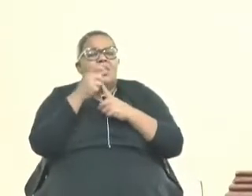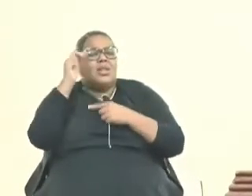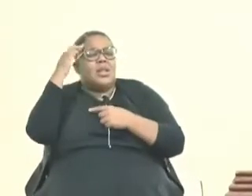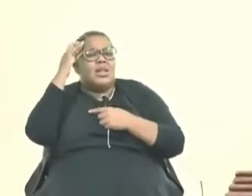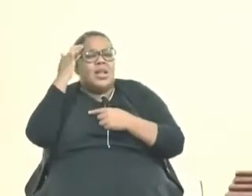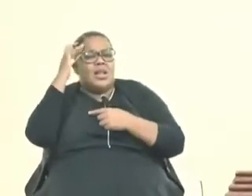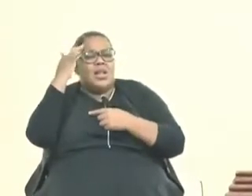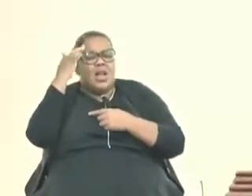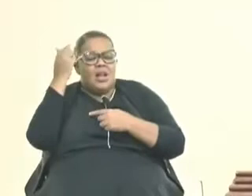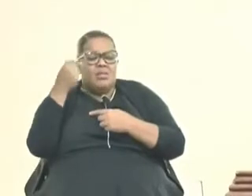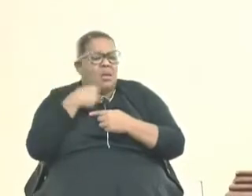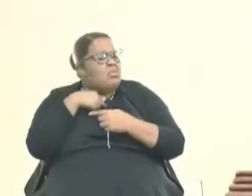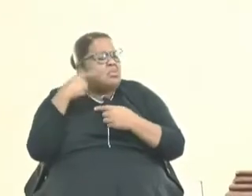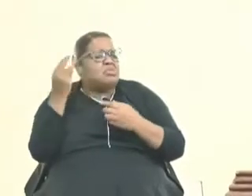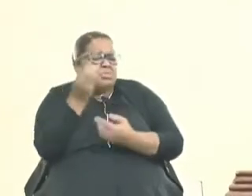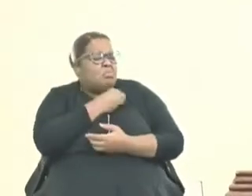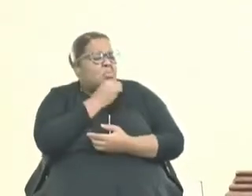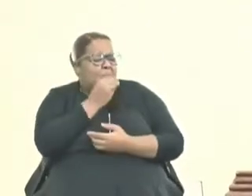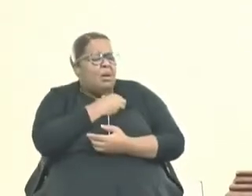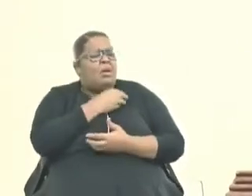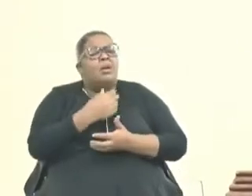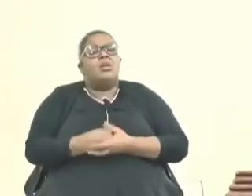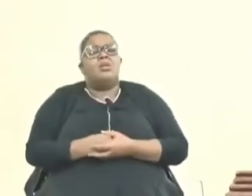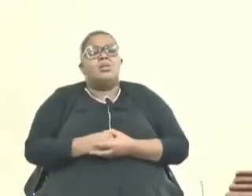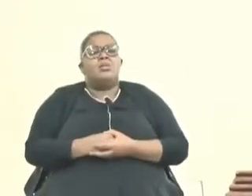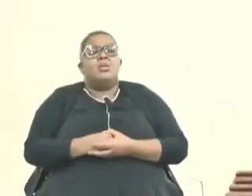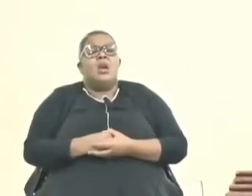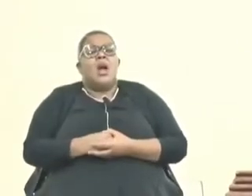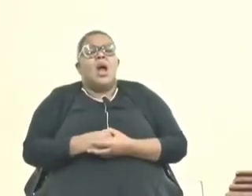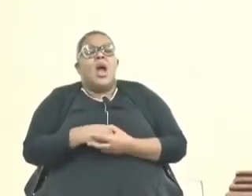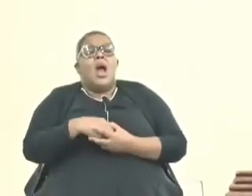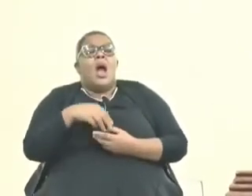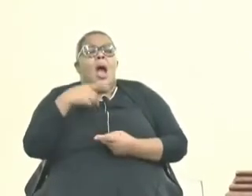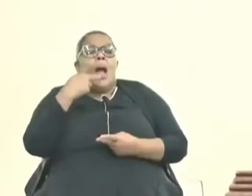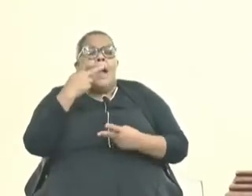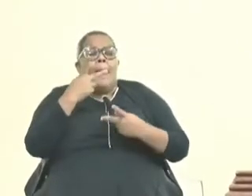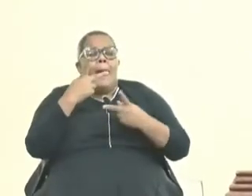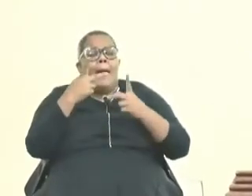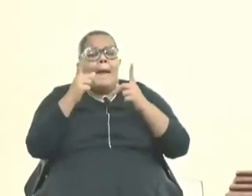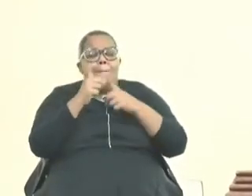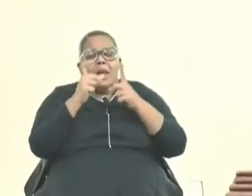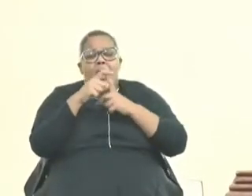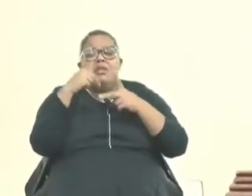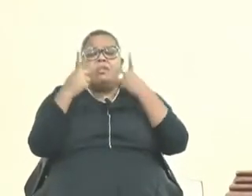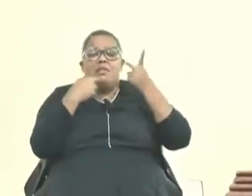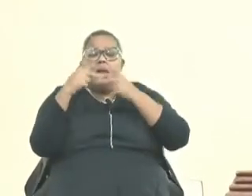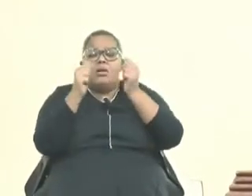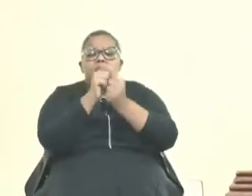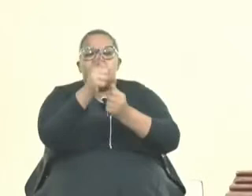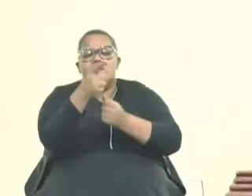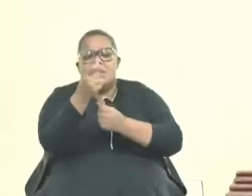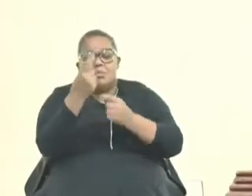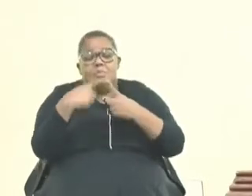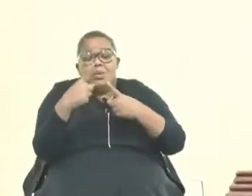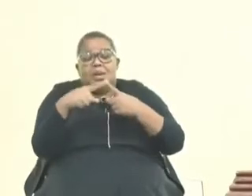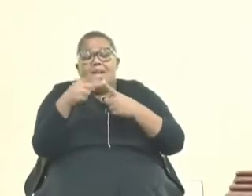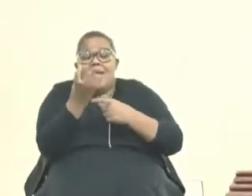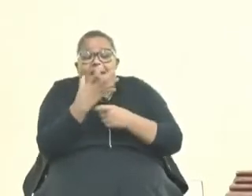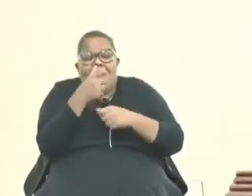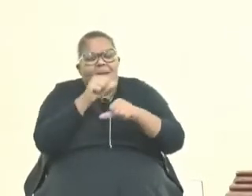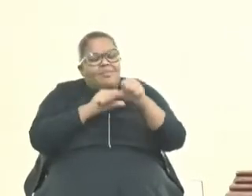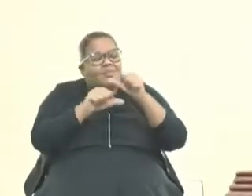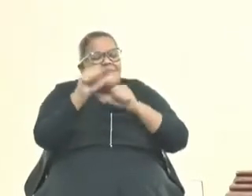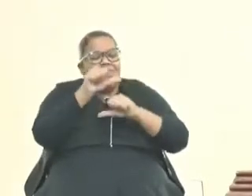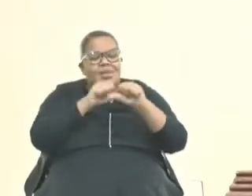estou tão longe que eu acho que Deus não me quer Avenida fala contigo porque quer te restaurar e ele não joga fora